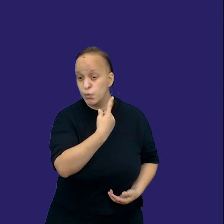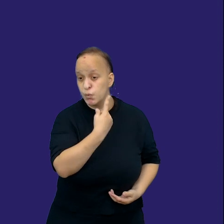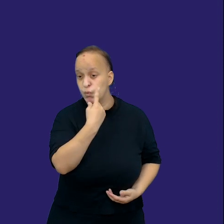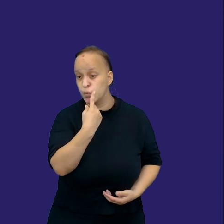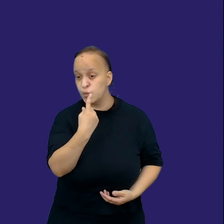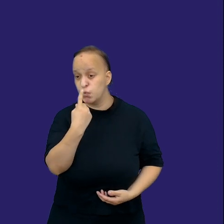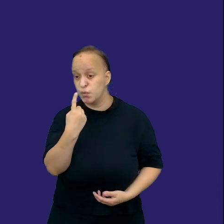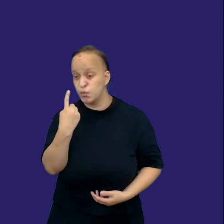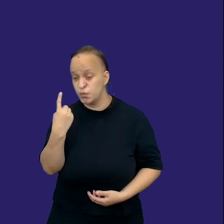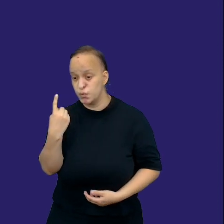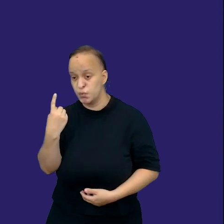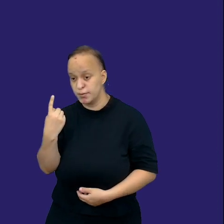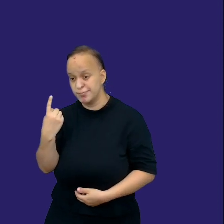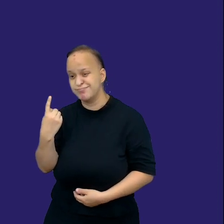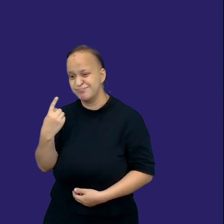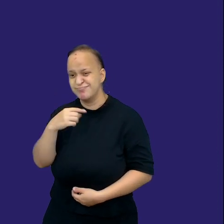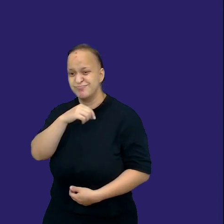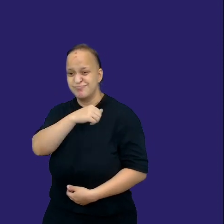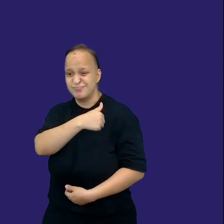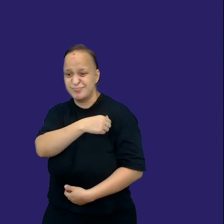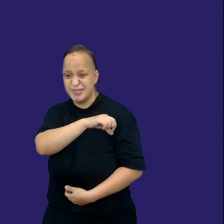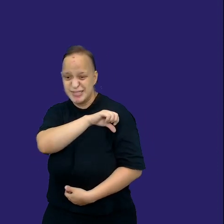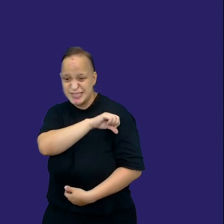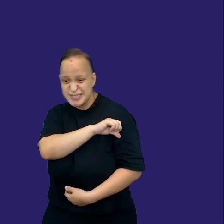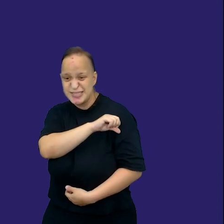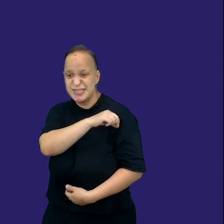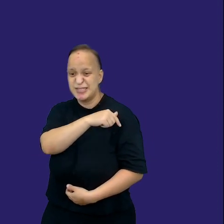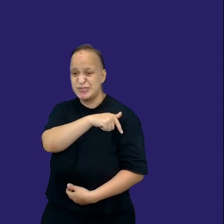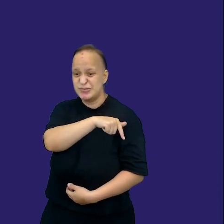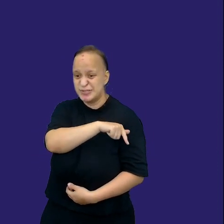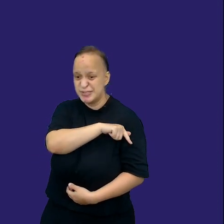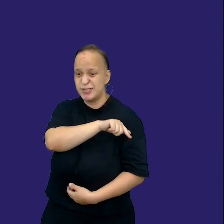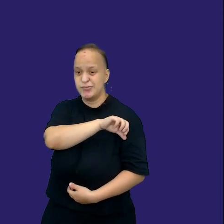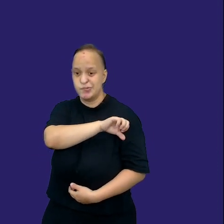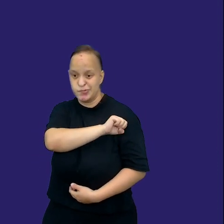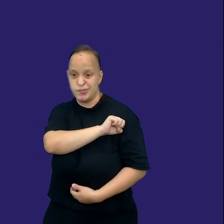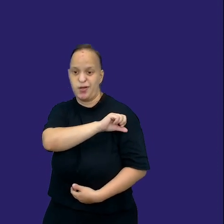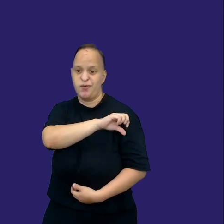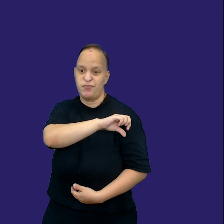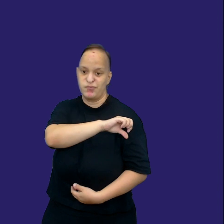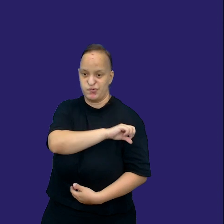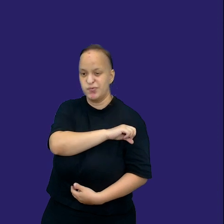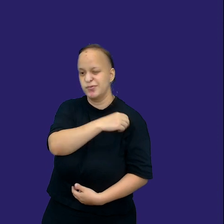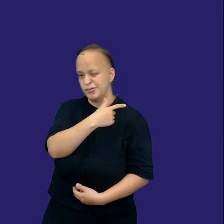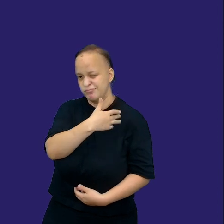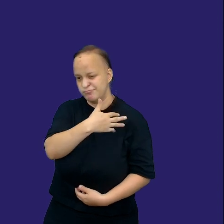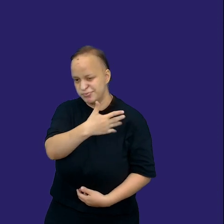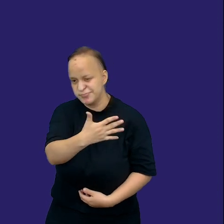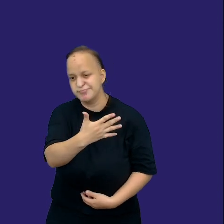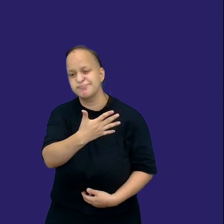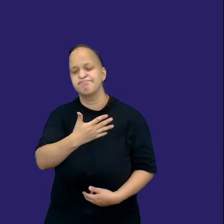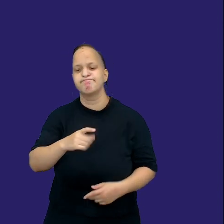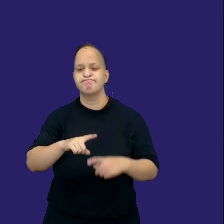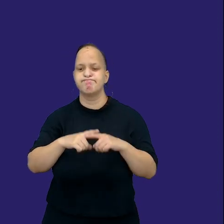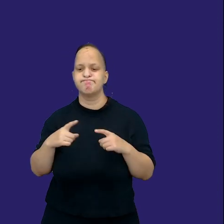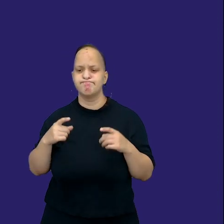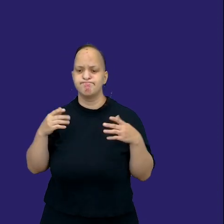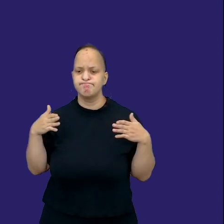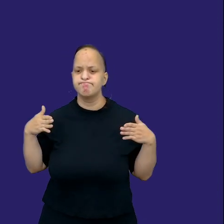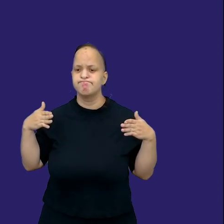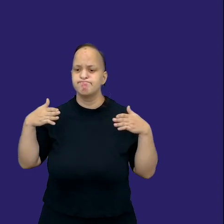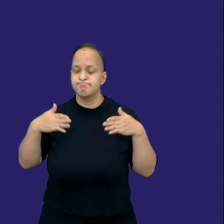será apresentado na formação ano séries, né? Então, a proposta aqui tem como enfoque,